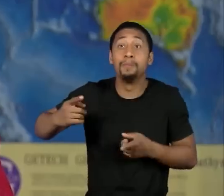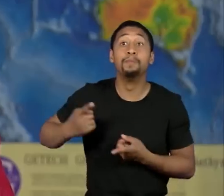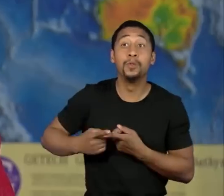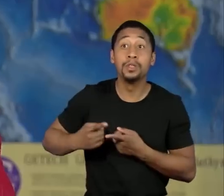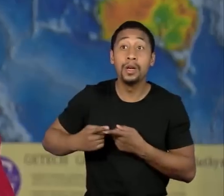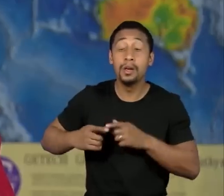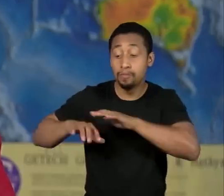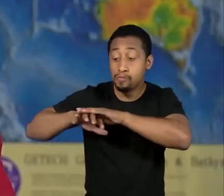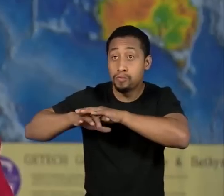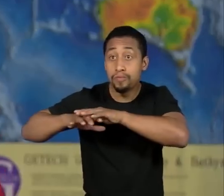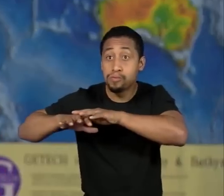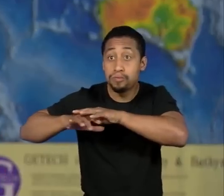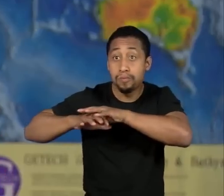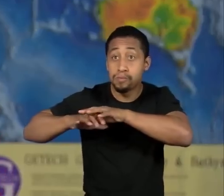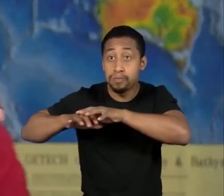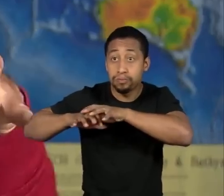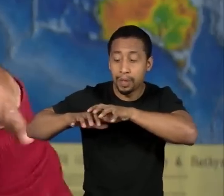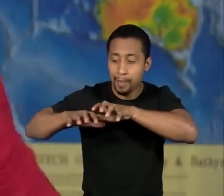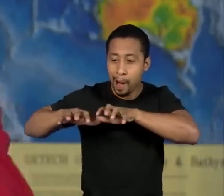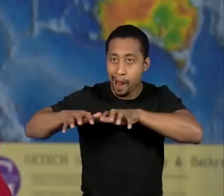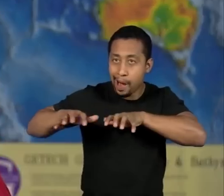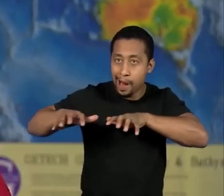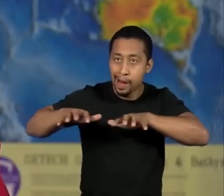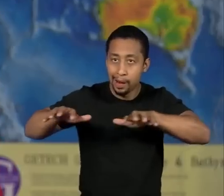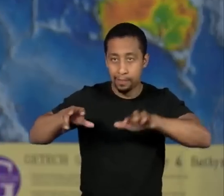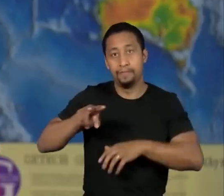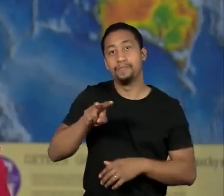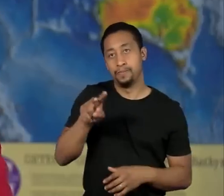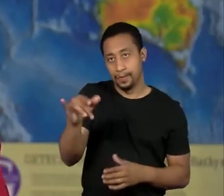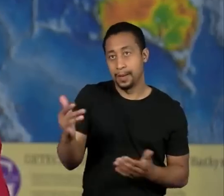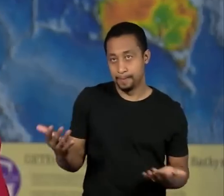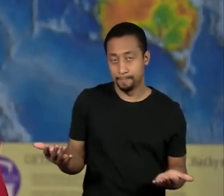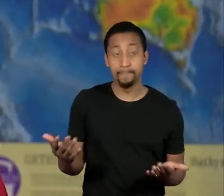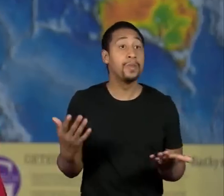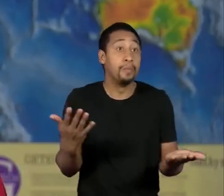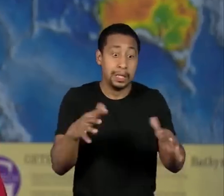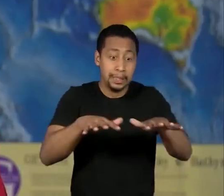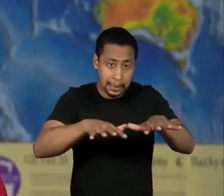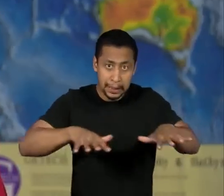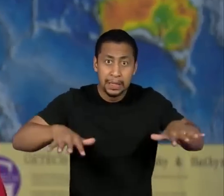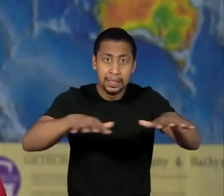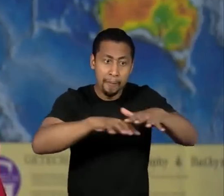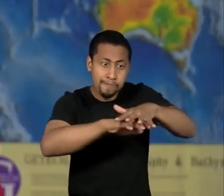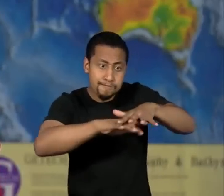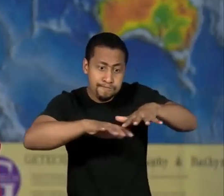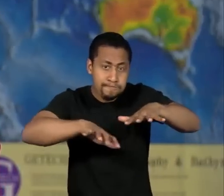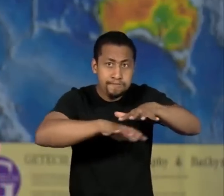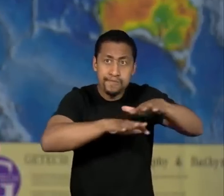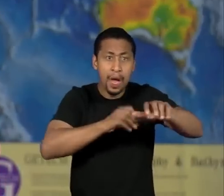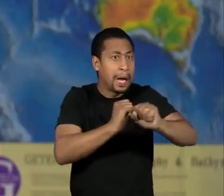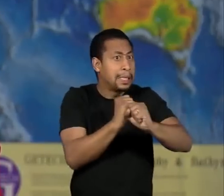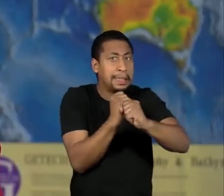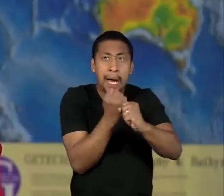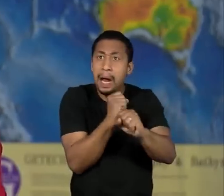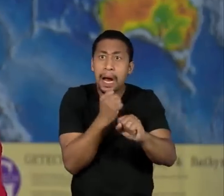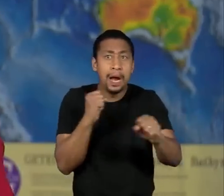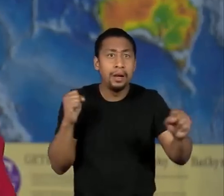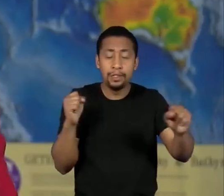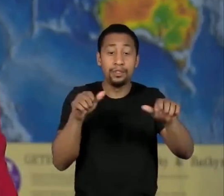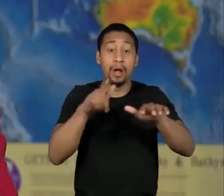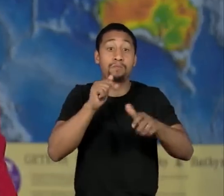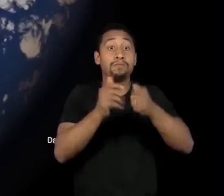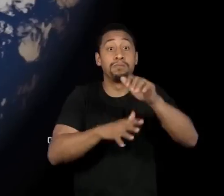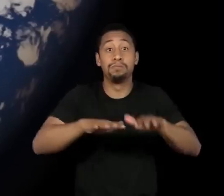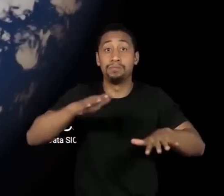Essas placas elas são superfícies muito grandes, como quase o Pacífico inteiro é uma placa só, né? E tem uma espessura de quase